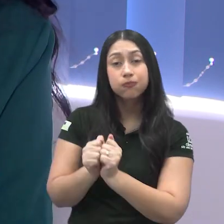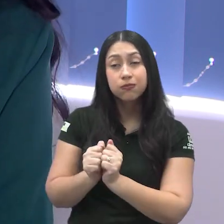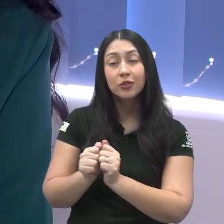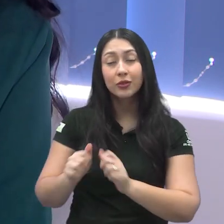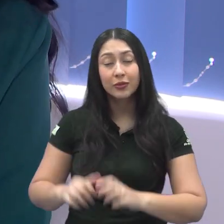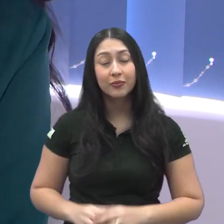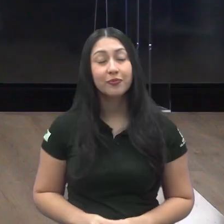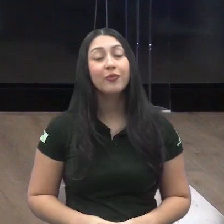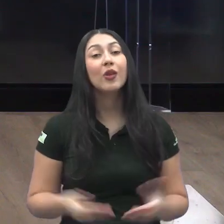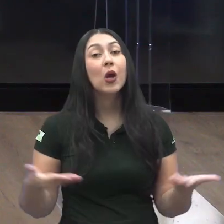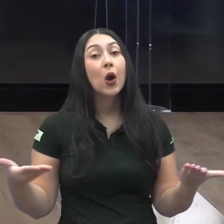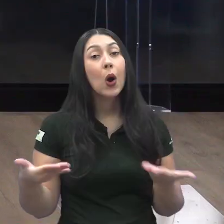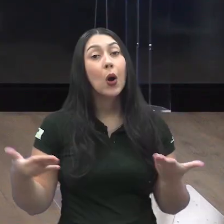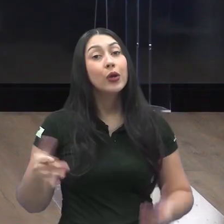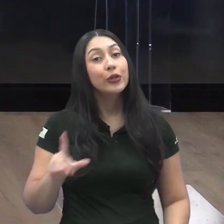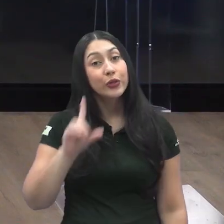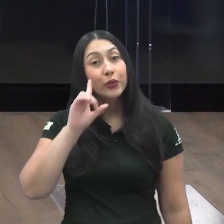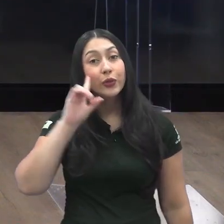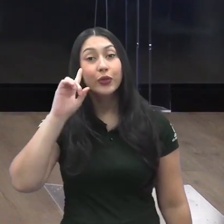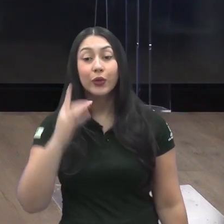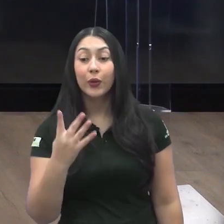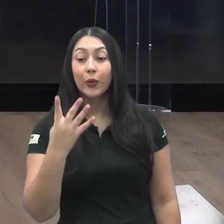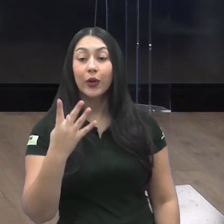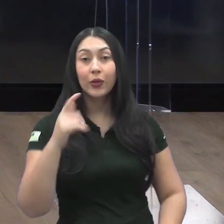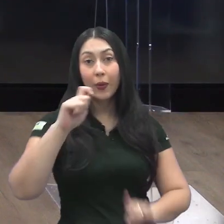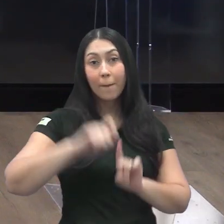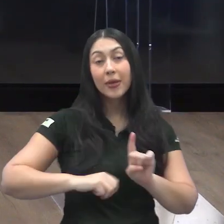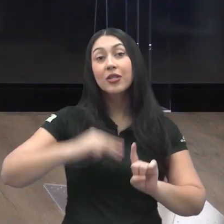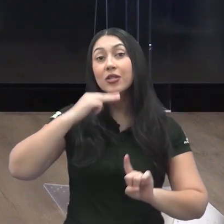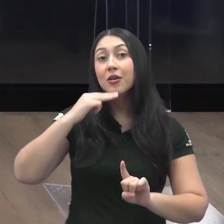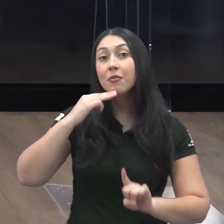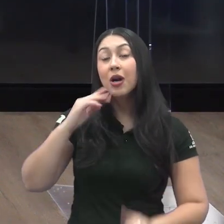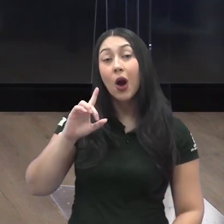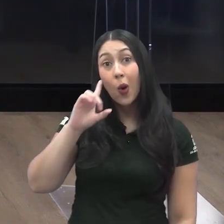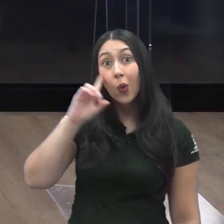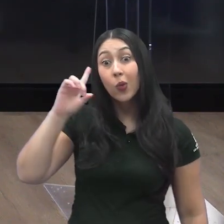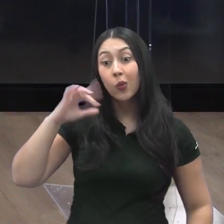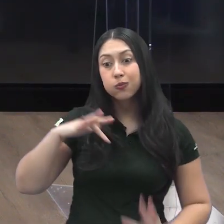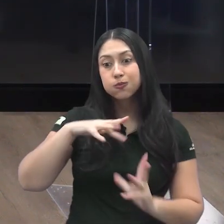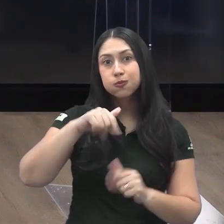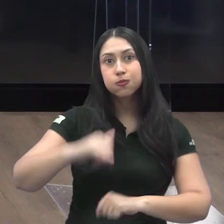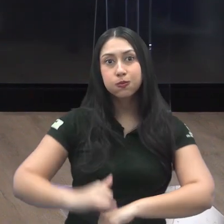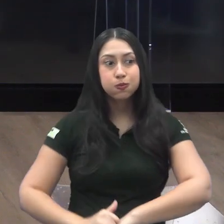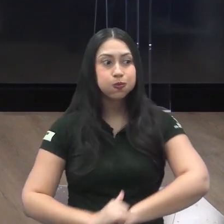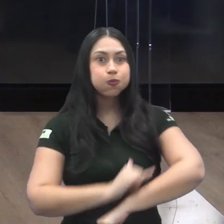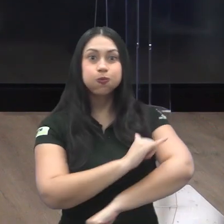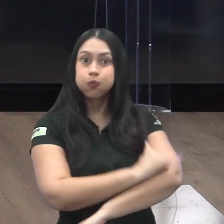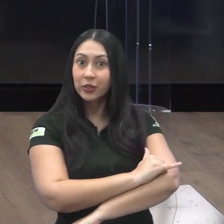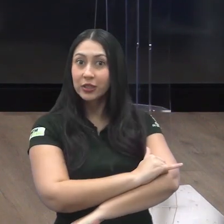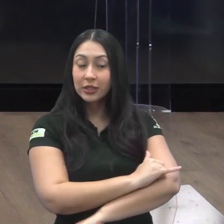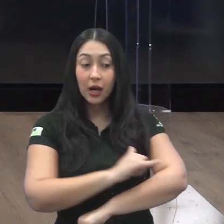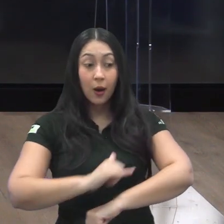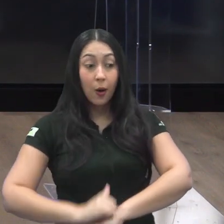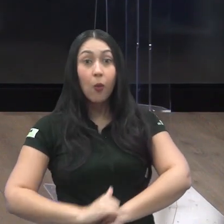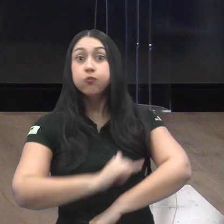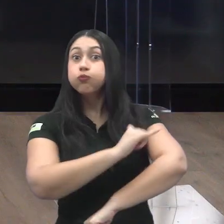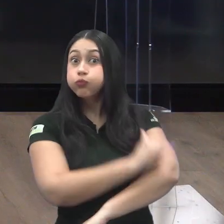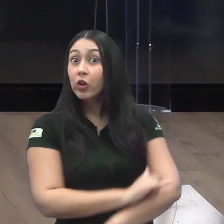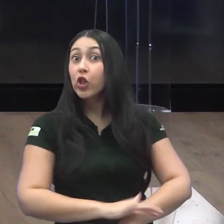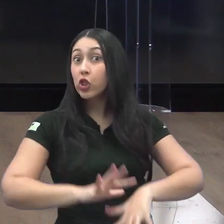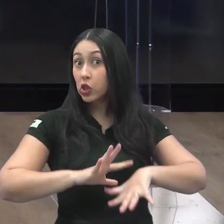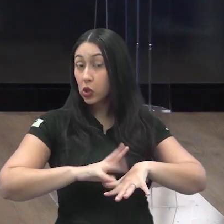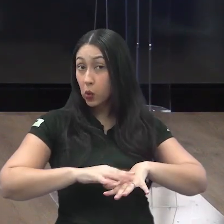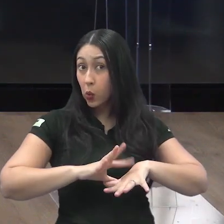trabalhe em conjunto. E hoje, 4 de março, é o Dia Mundial da Obesidade. O excesso de peso é